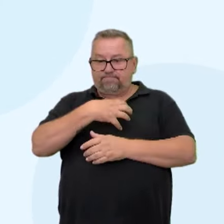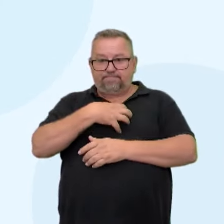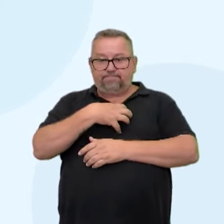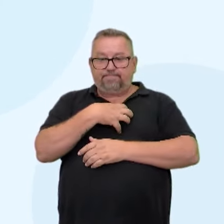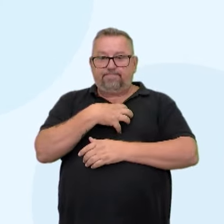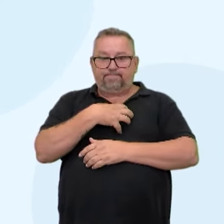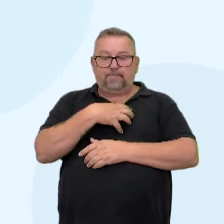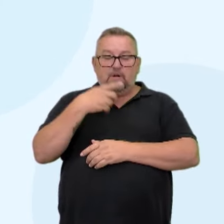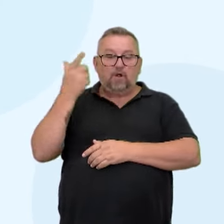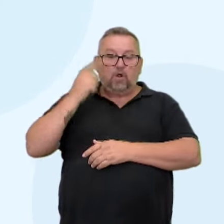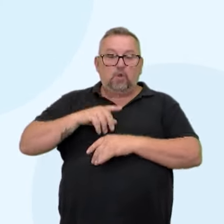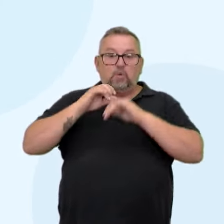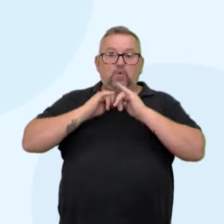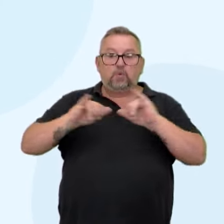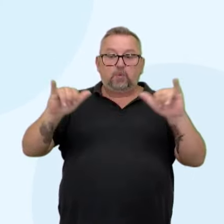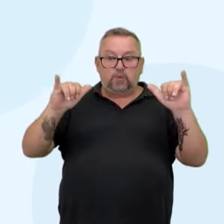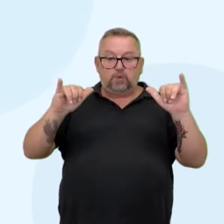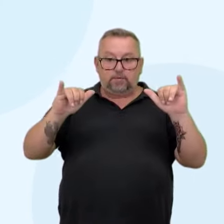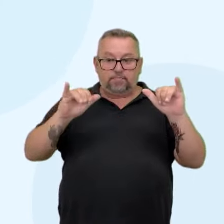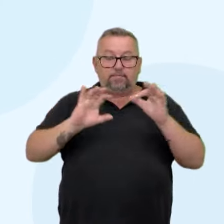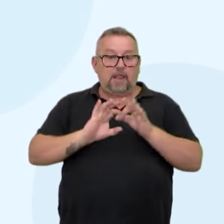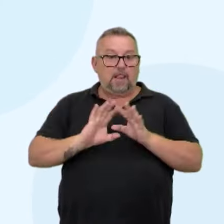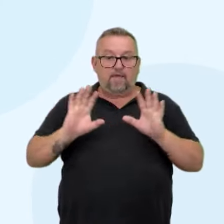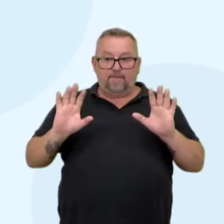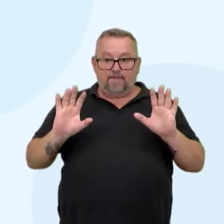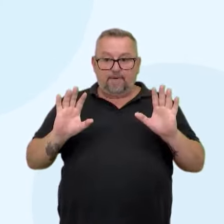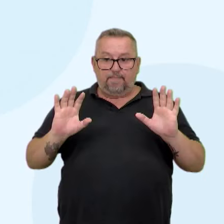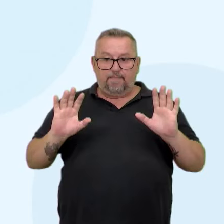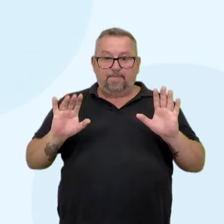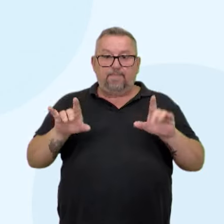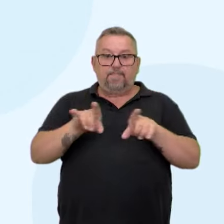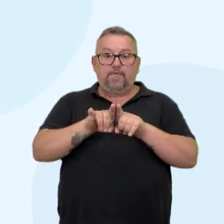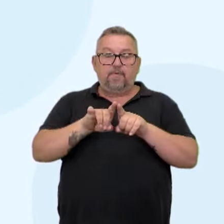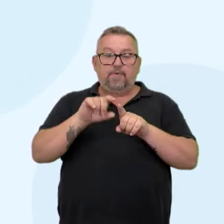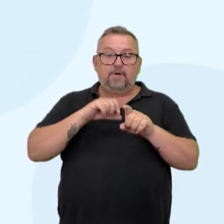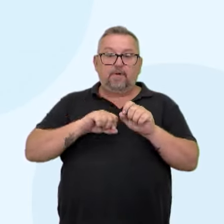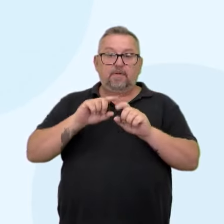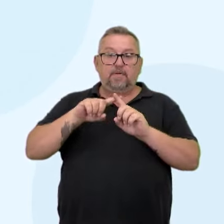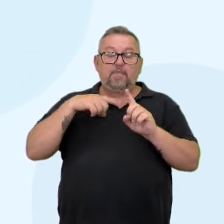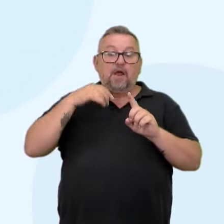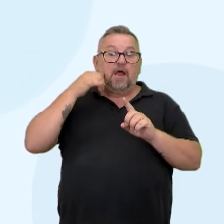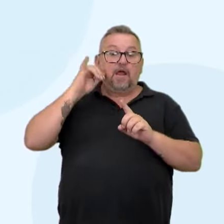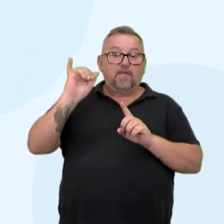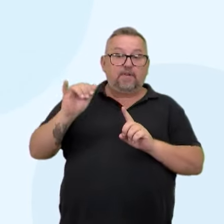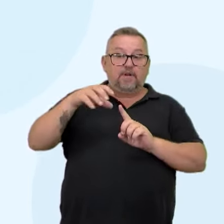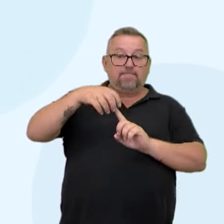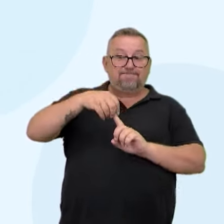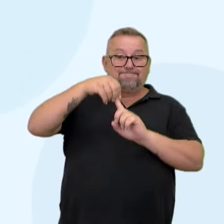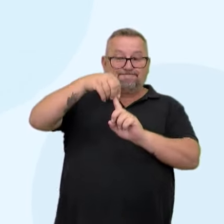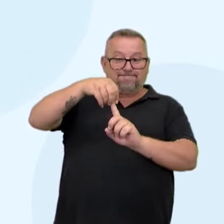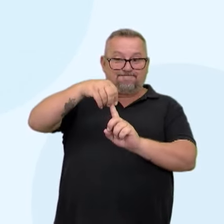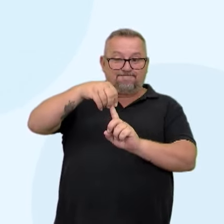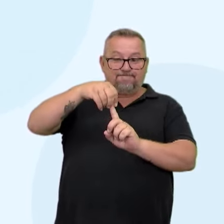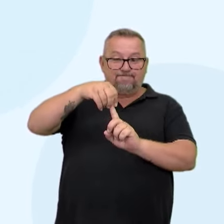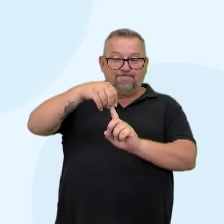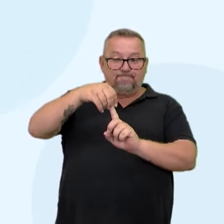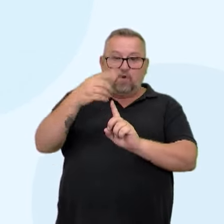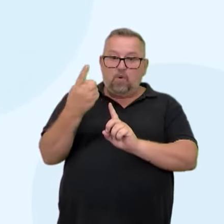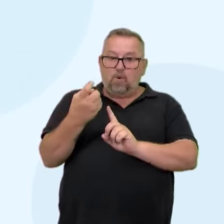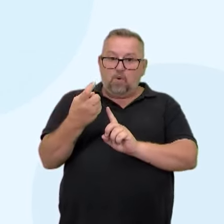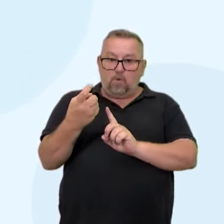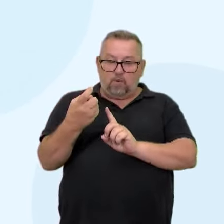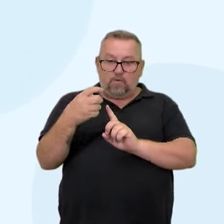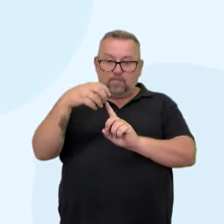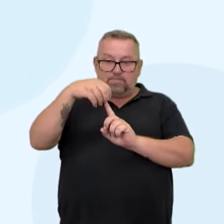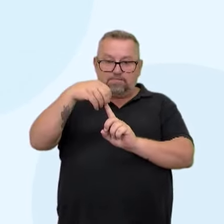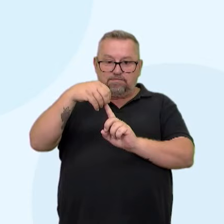que ela seja democrática sempre, tá? No intuito de evitar monopolização. Então, a monopolização, o monopólio está ligado a